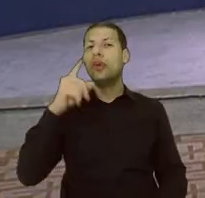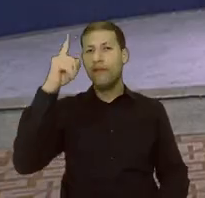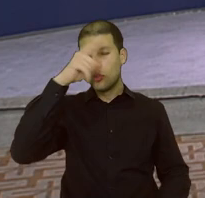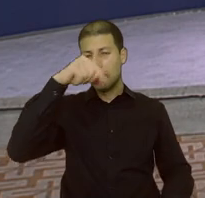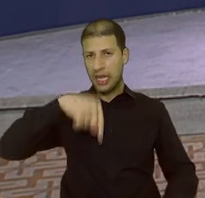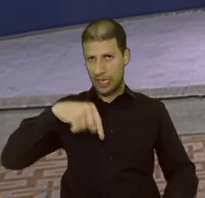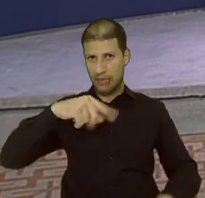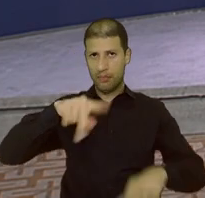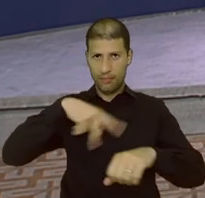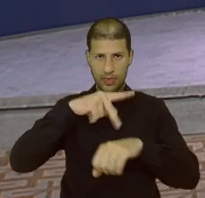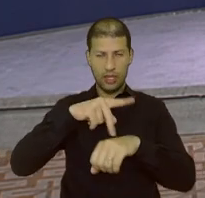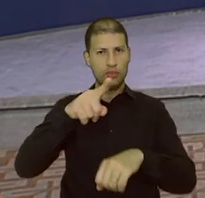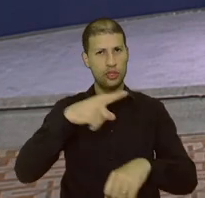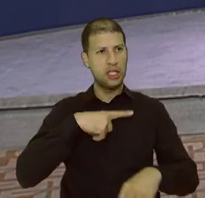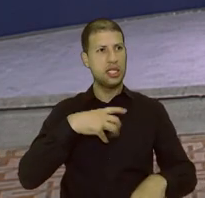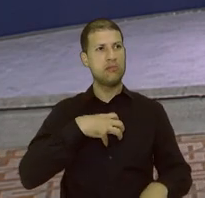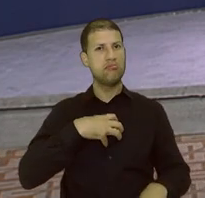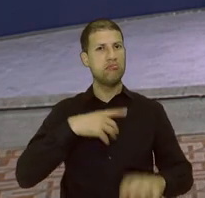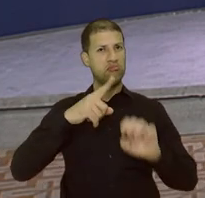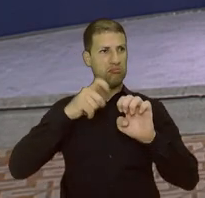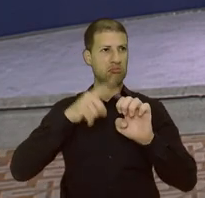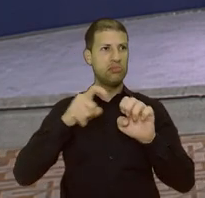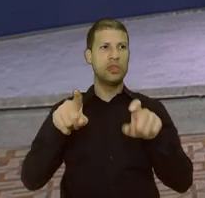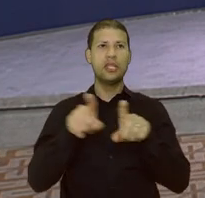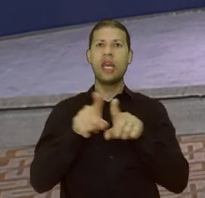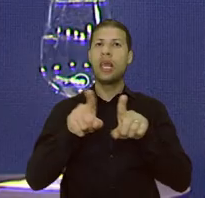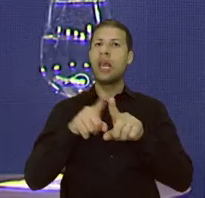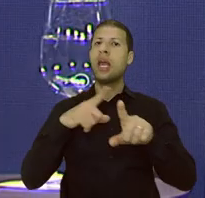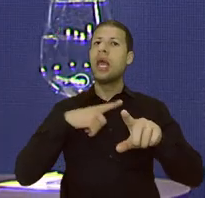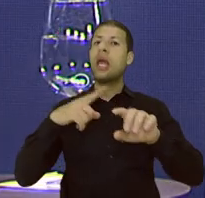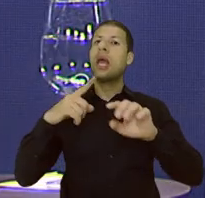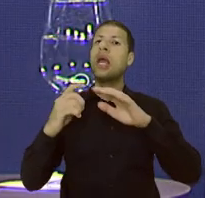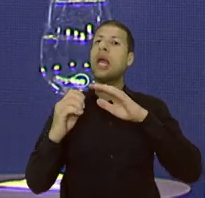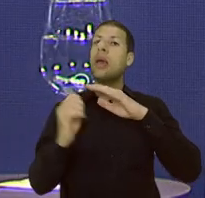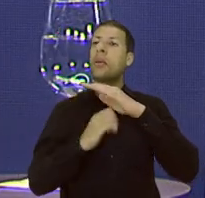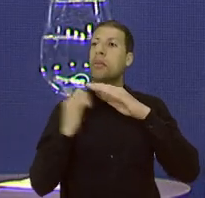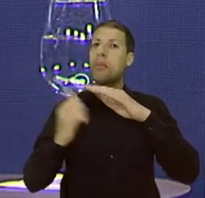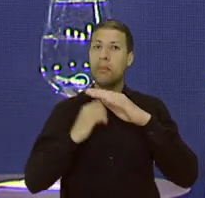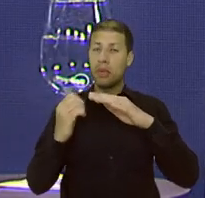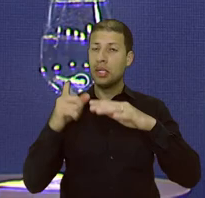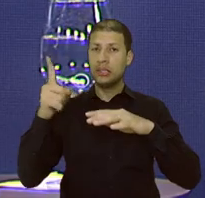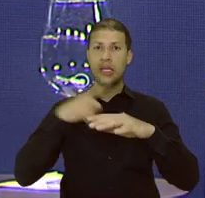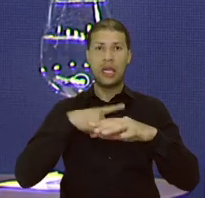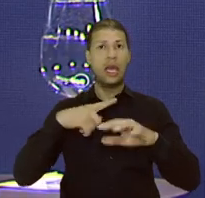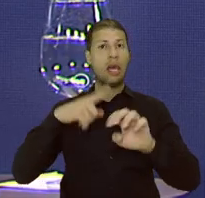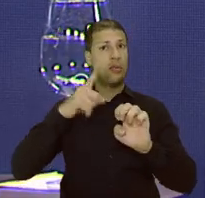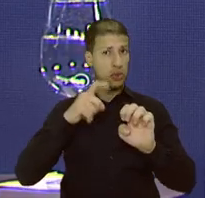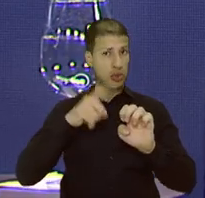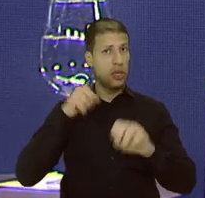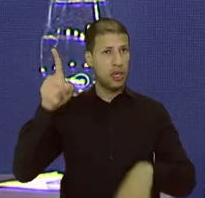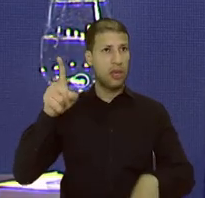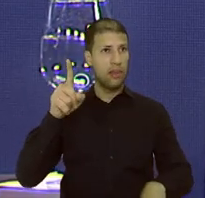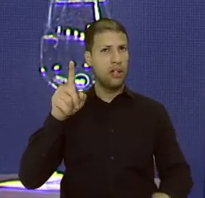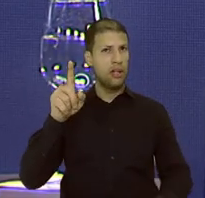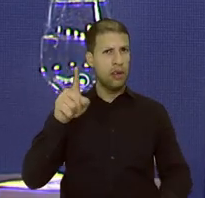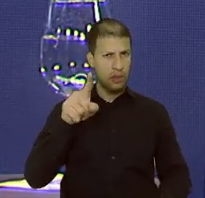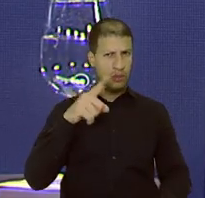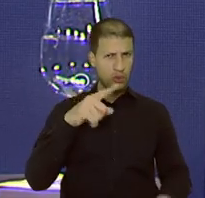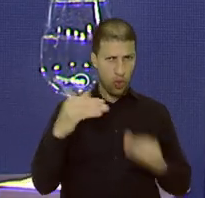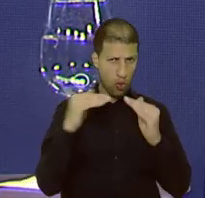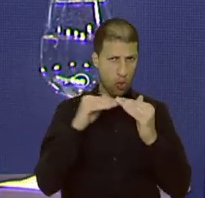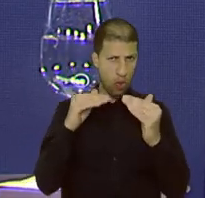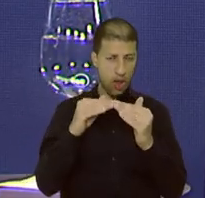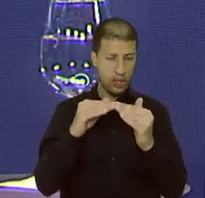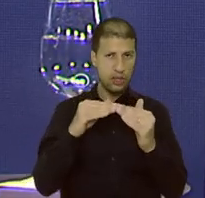um espírito empreendedor empreendedor empresas empreendedoras lá Argentina você Compartilha essa visão ela é relevante para vocês